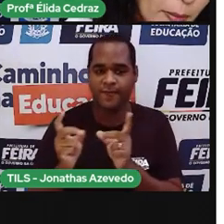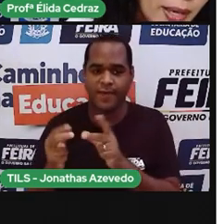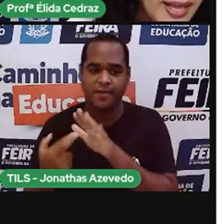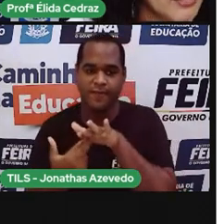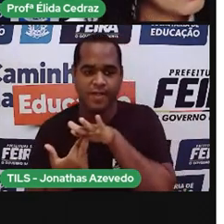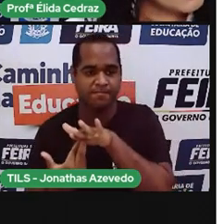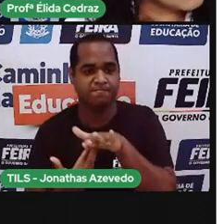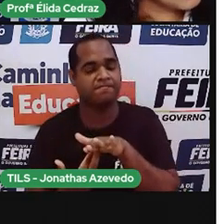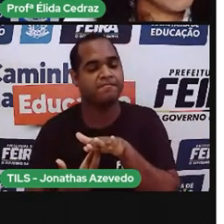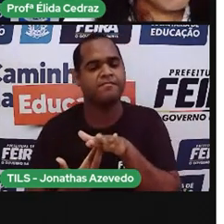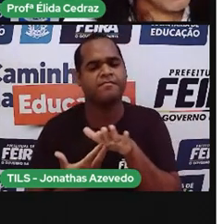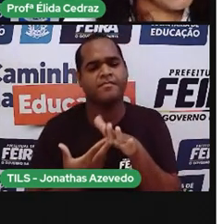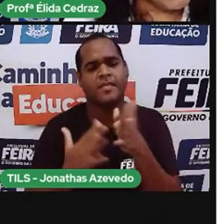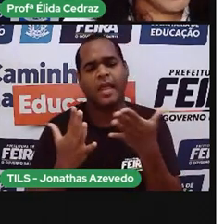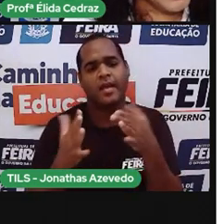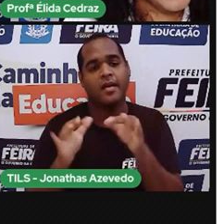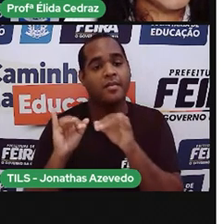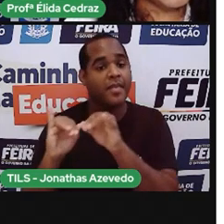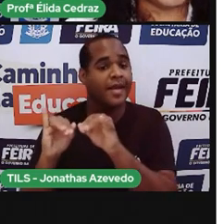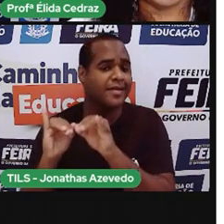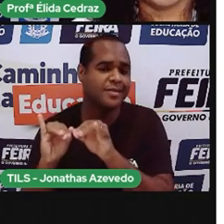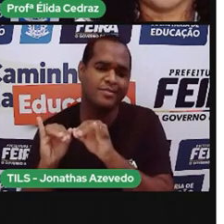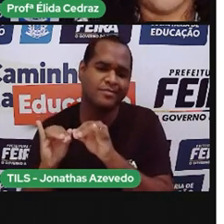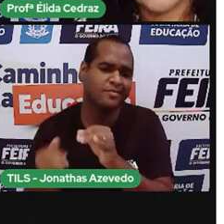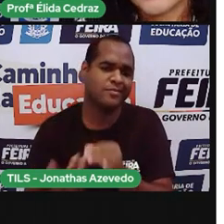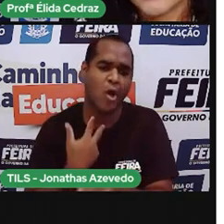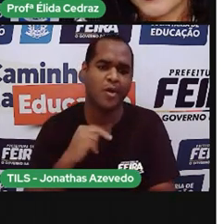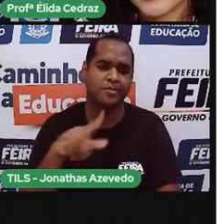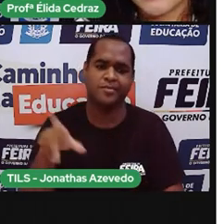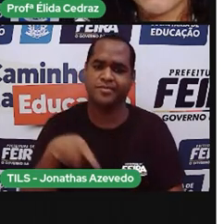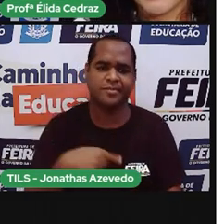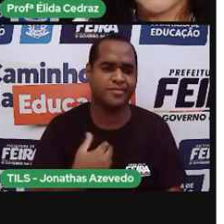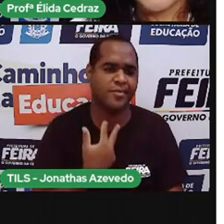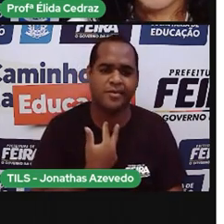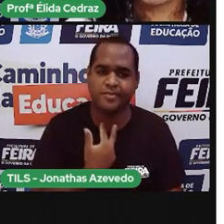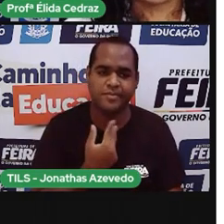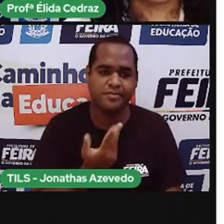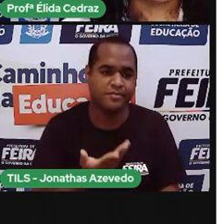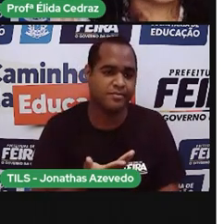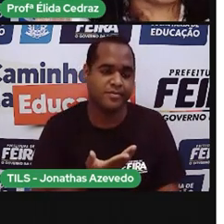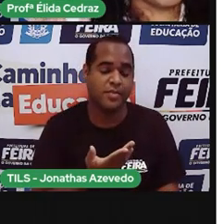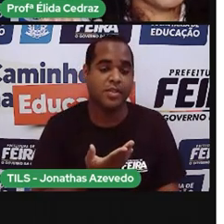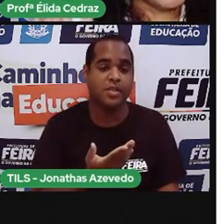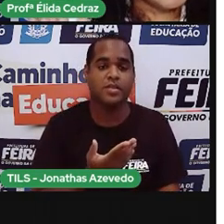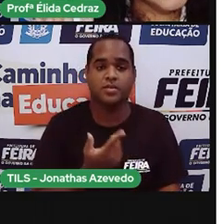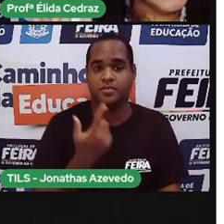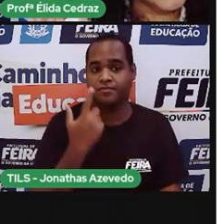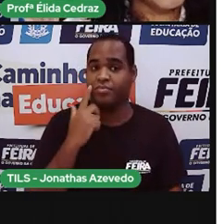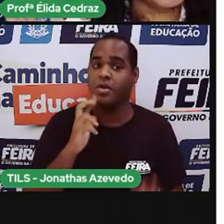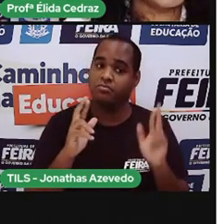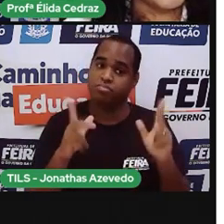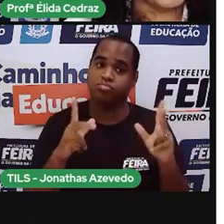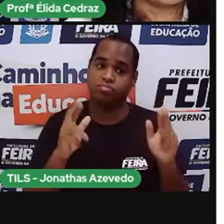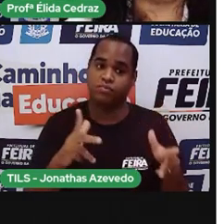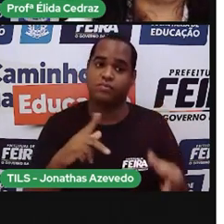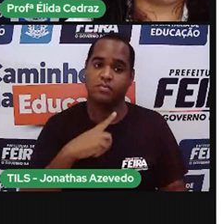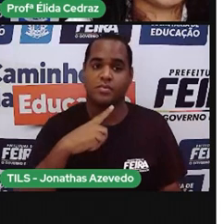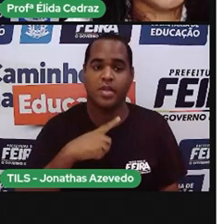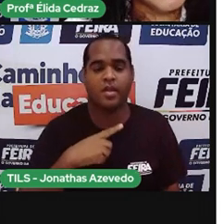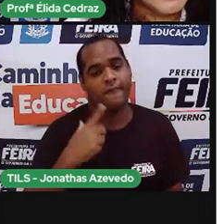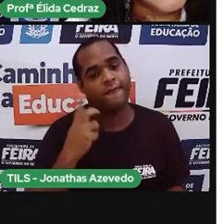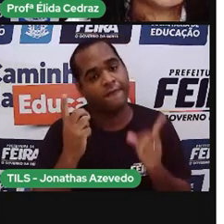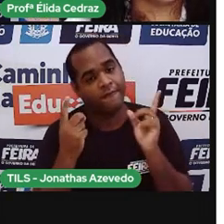Nos supermercados a gente não pode fazer isso. E tem outras coisas também que diferenciam